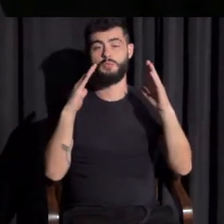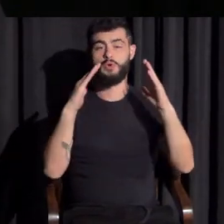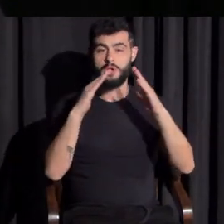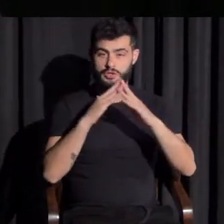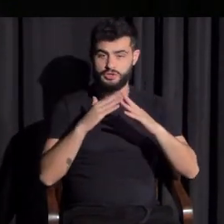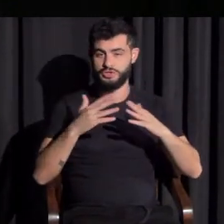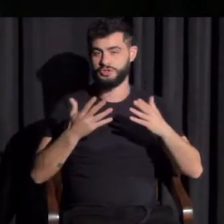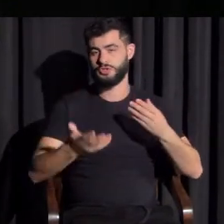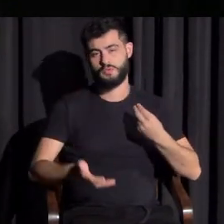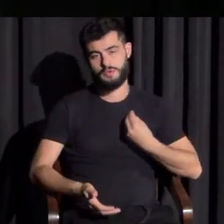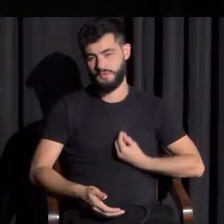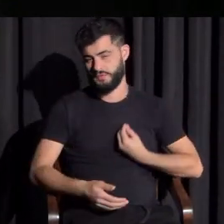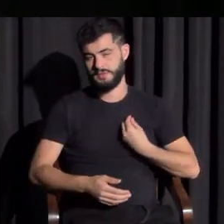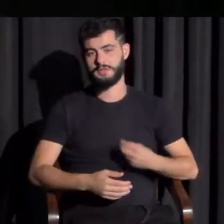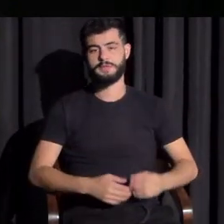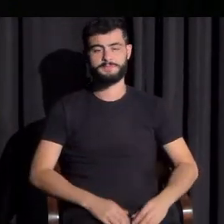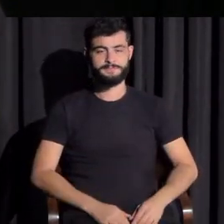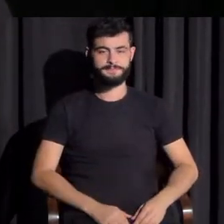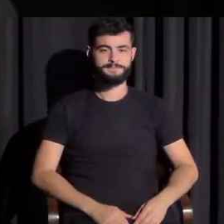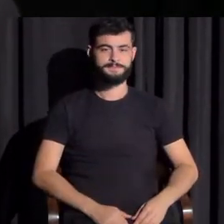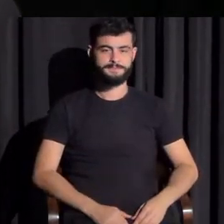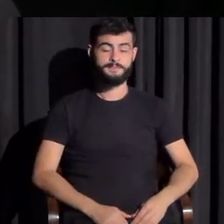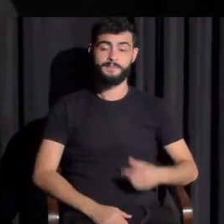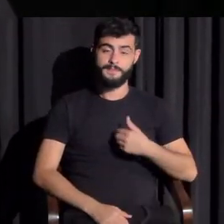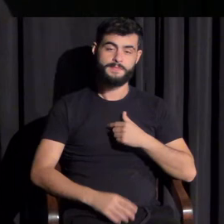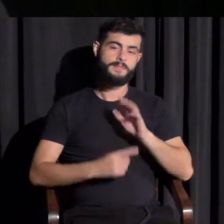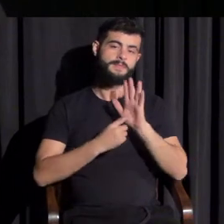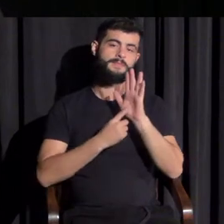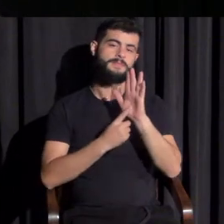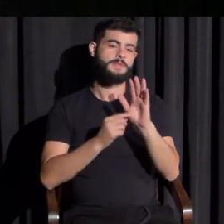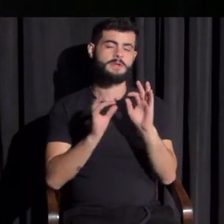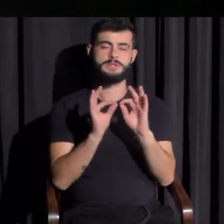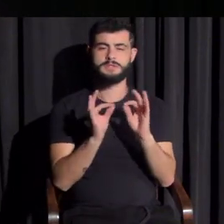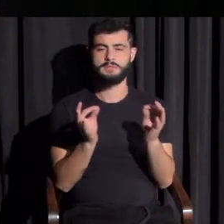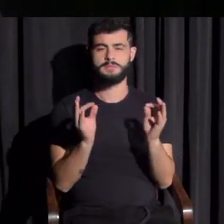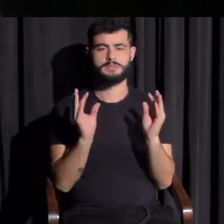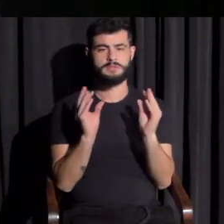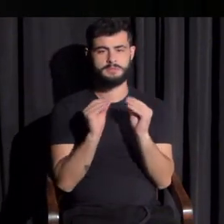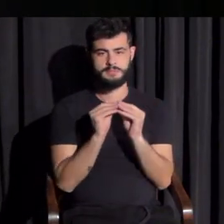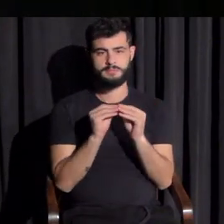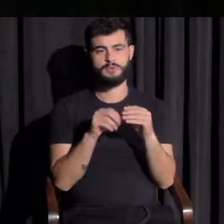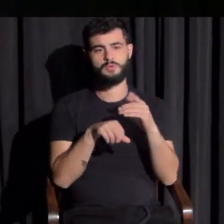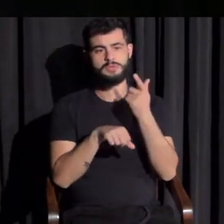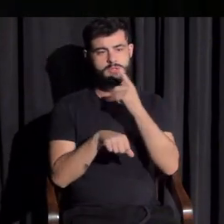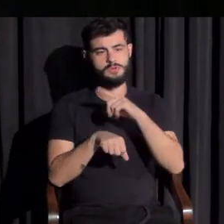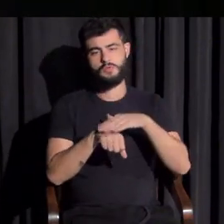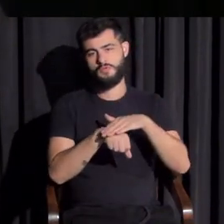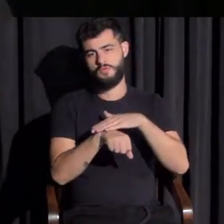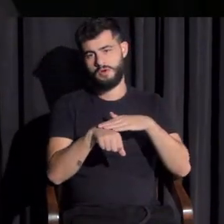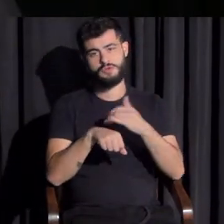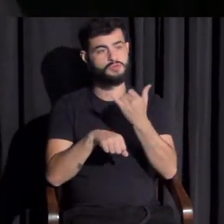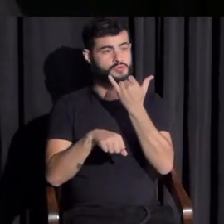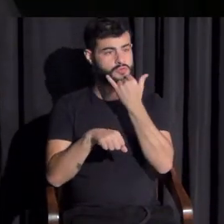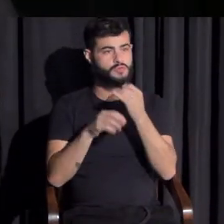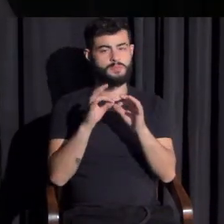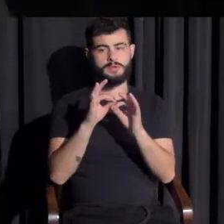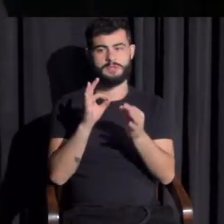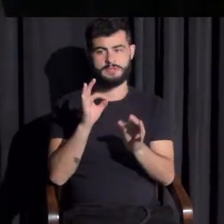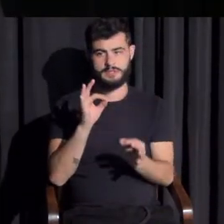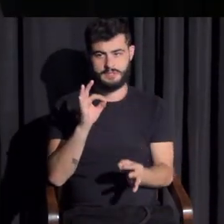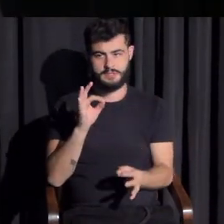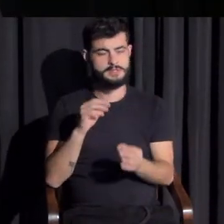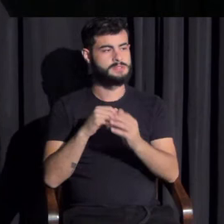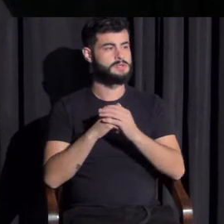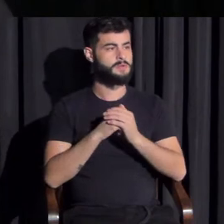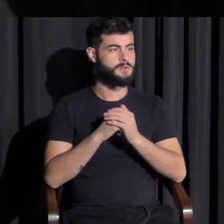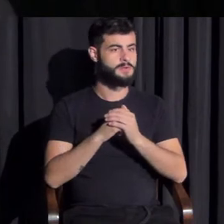trouxe alguns recortezinhos para estabelecer uma conversa com vocês. Peço desculpas porque acabei me estendendo, mas,